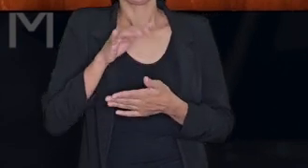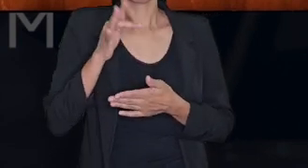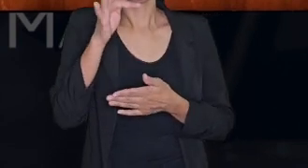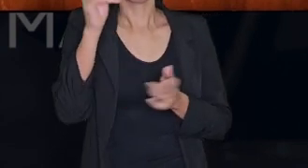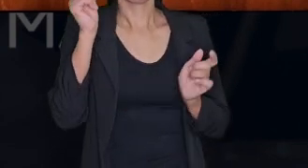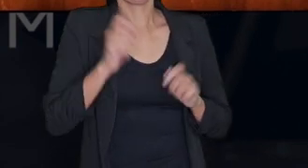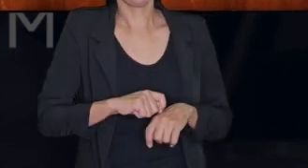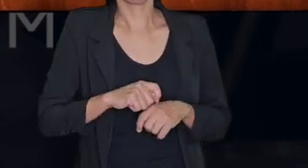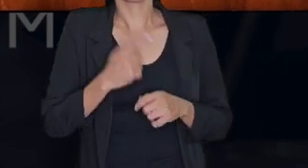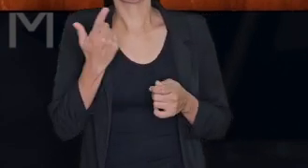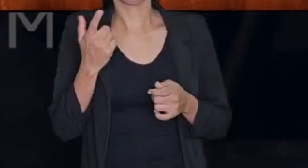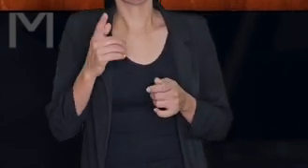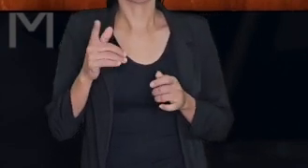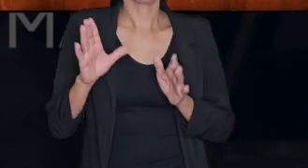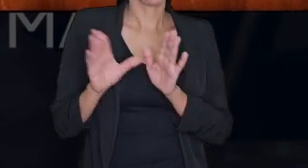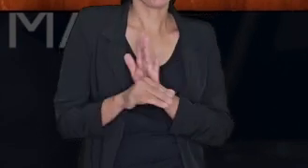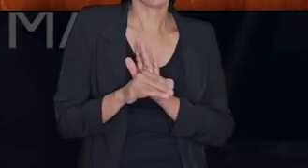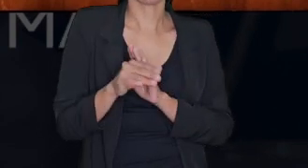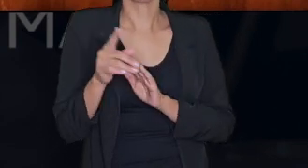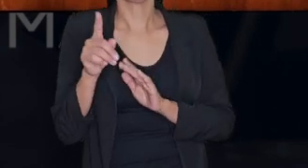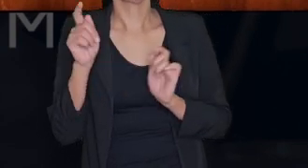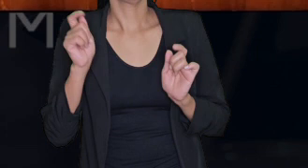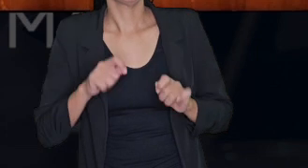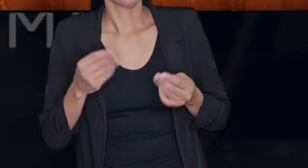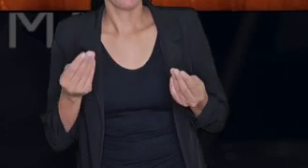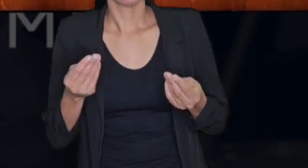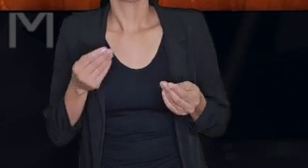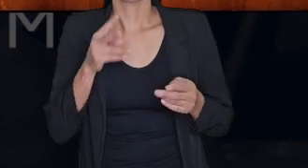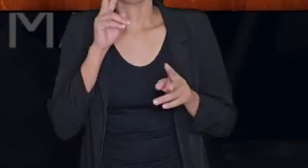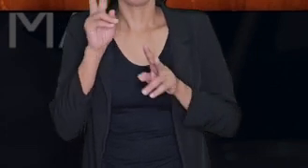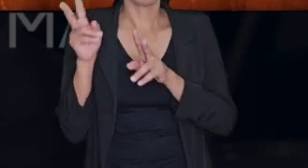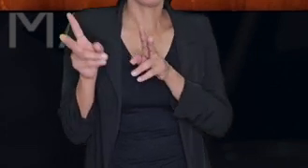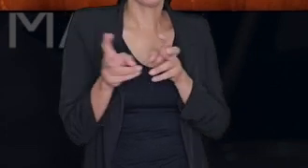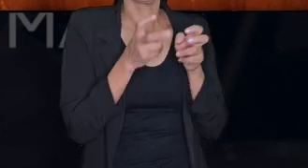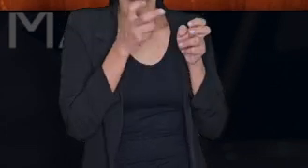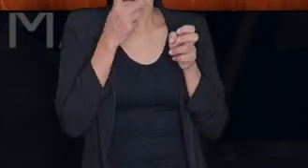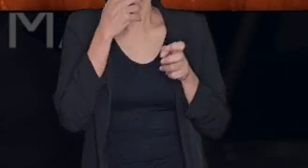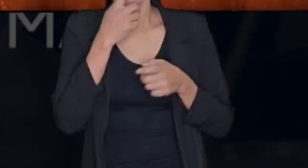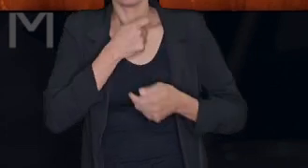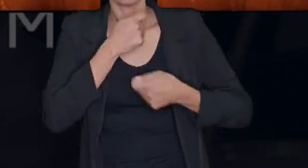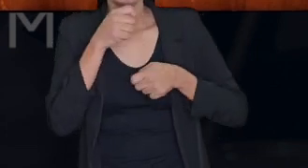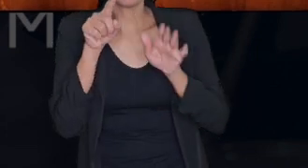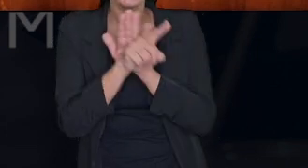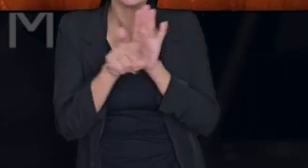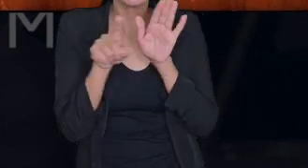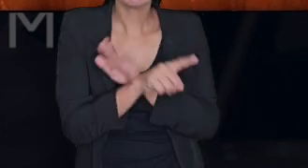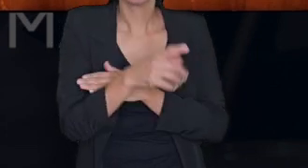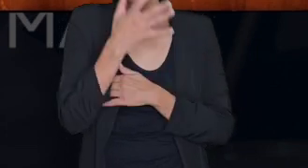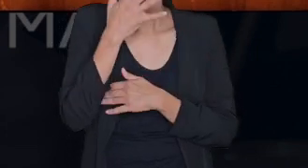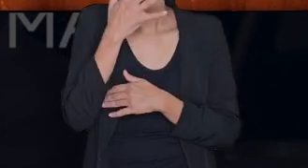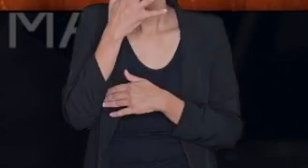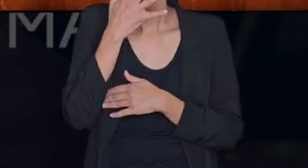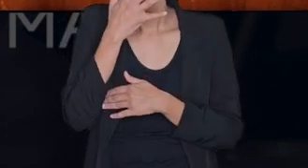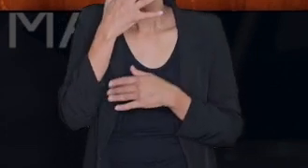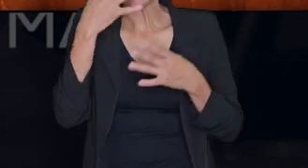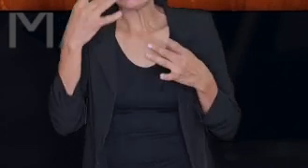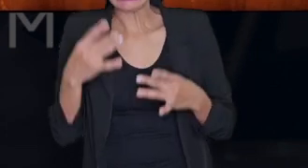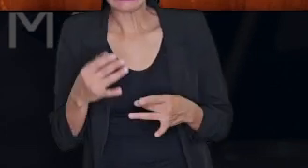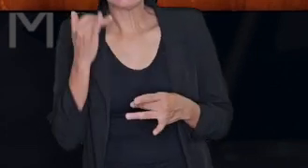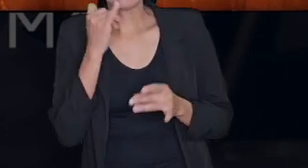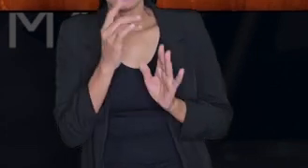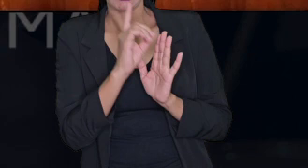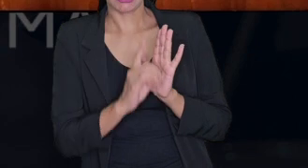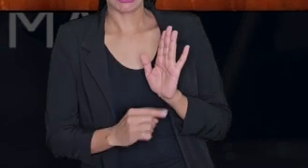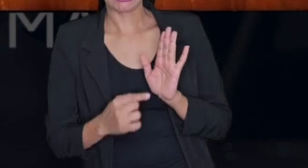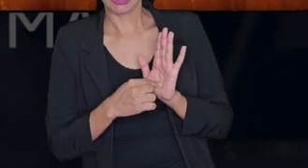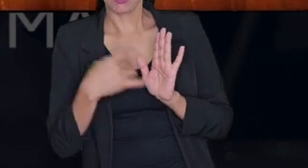tabelião, porque eu acredito que algum dia isso pode ter uma fraude aqui e acolá. Eu, obviamente, vou fazer a leitura, vou fazer a